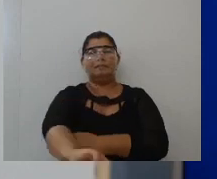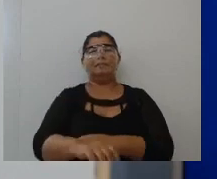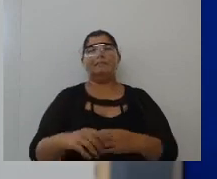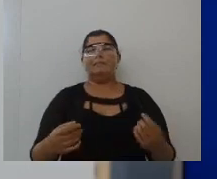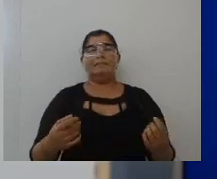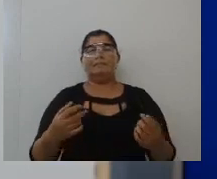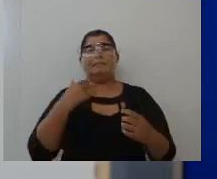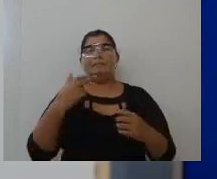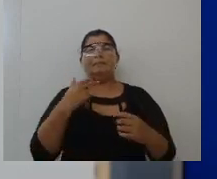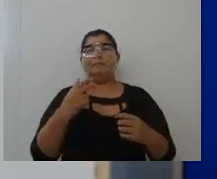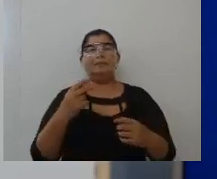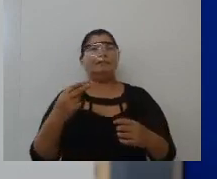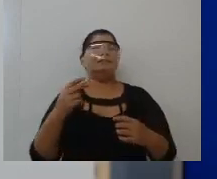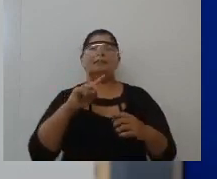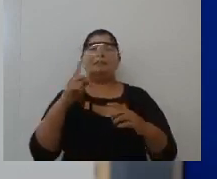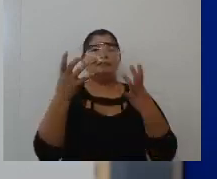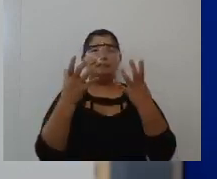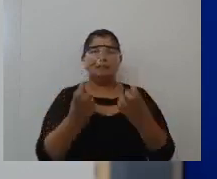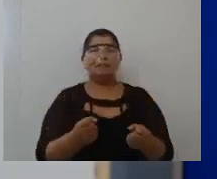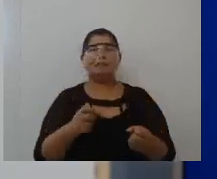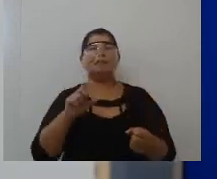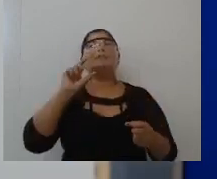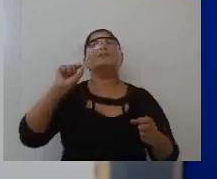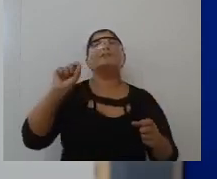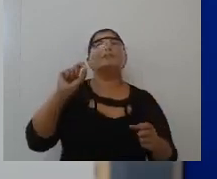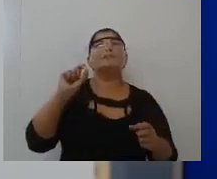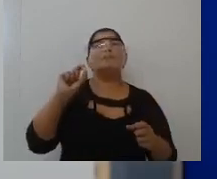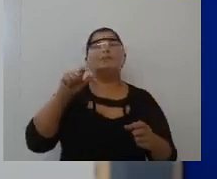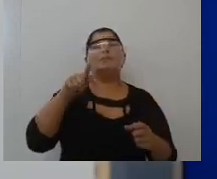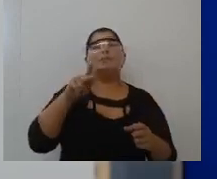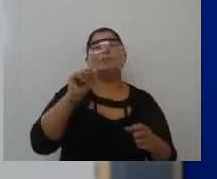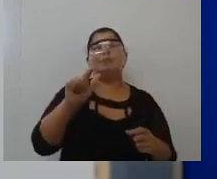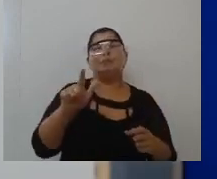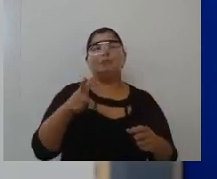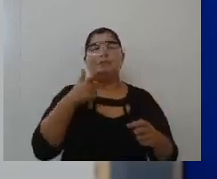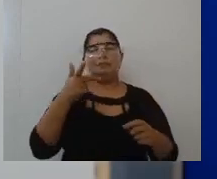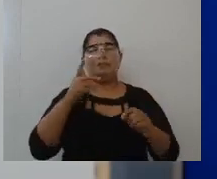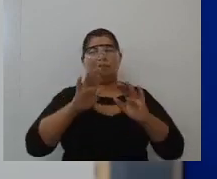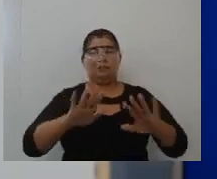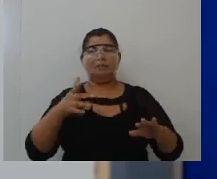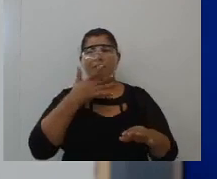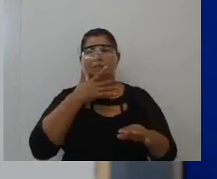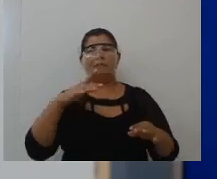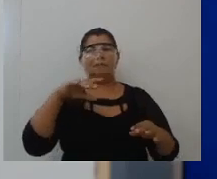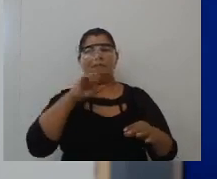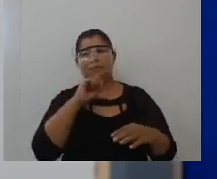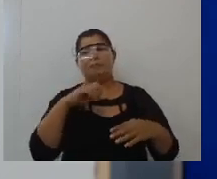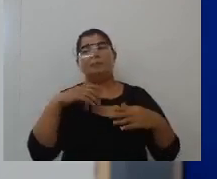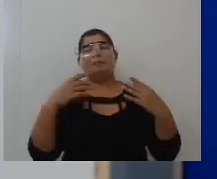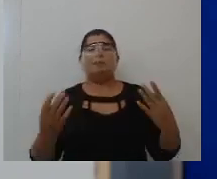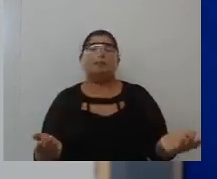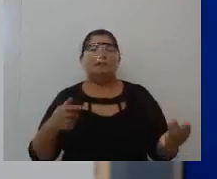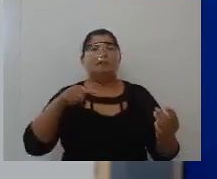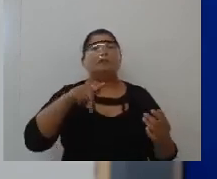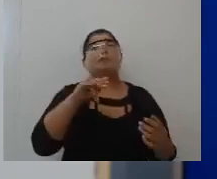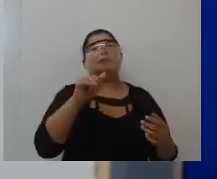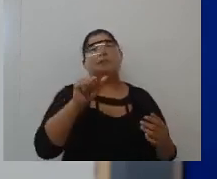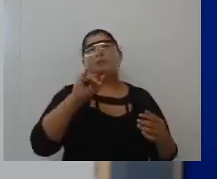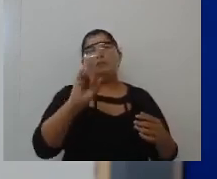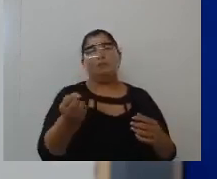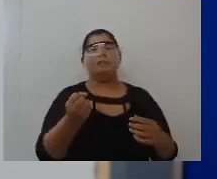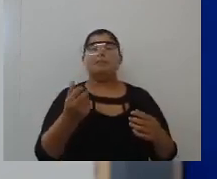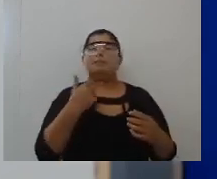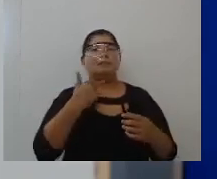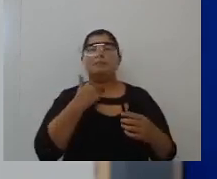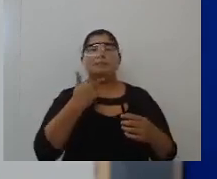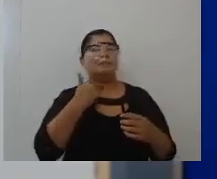não posso dizer, não aceito o qual fale assim do seu pai. Não aceito os quais fale assim do seu